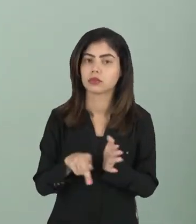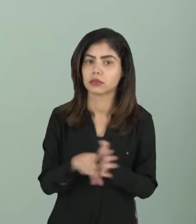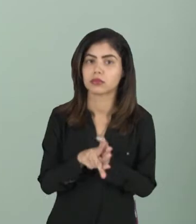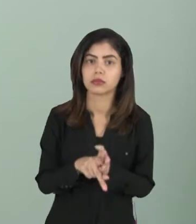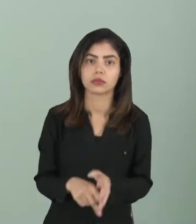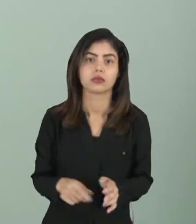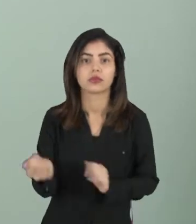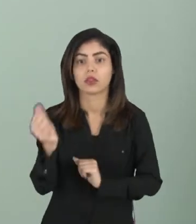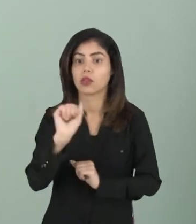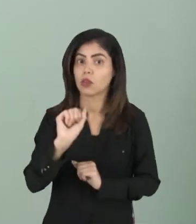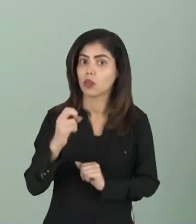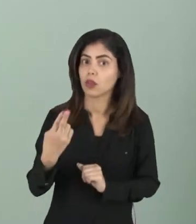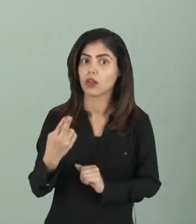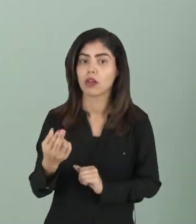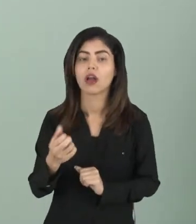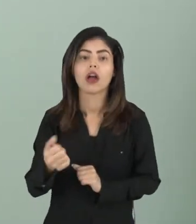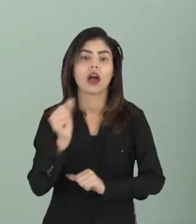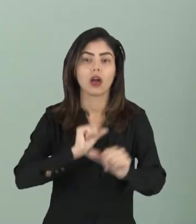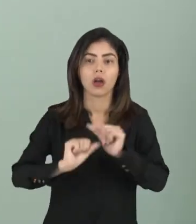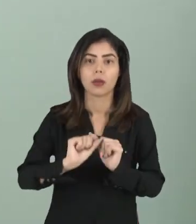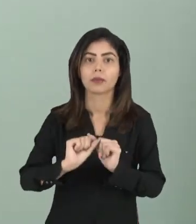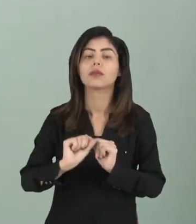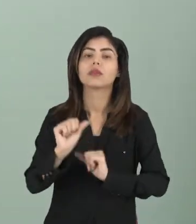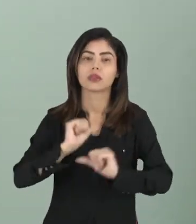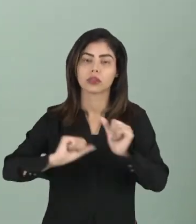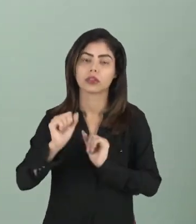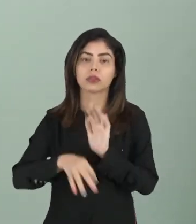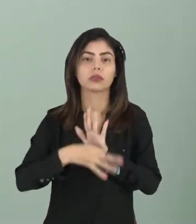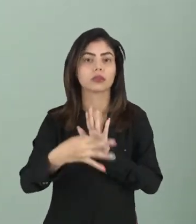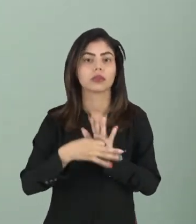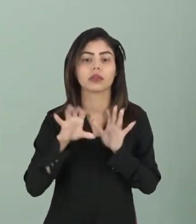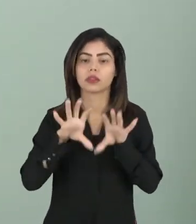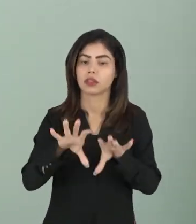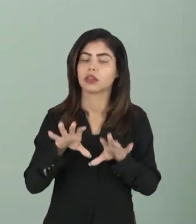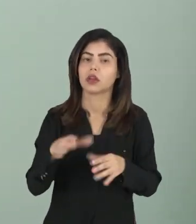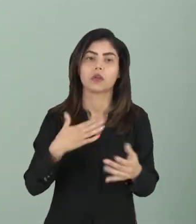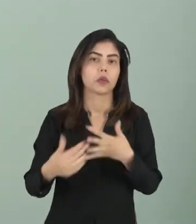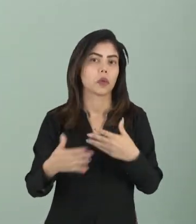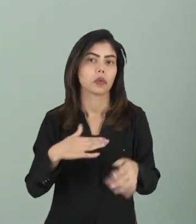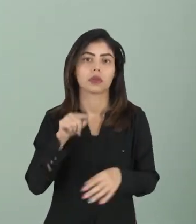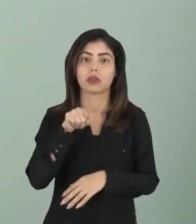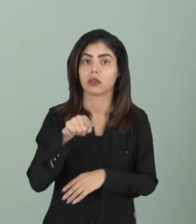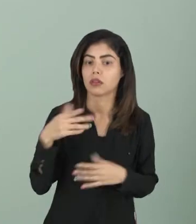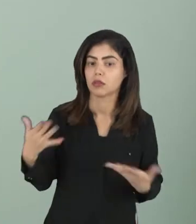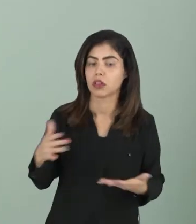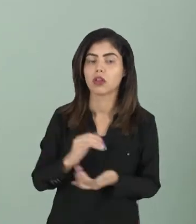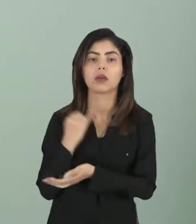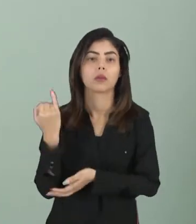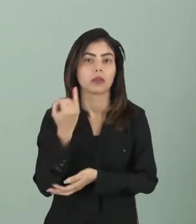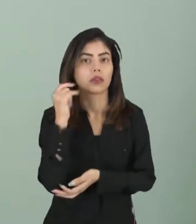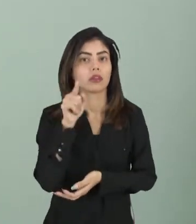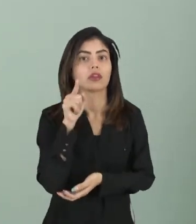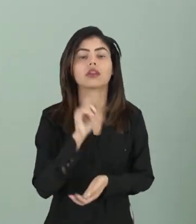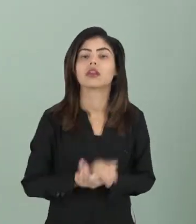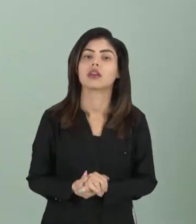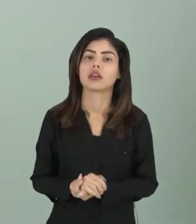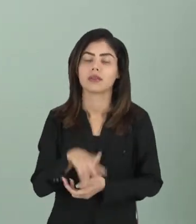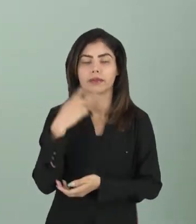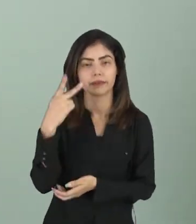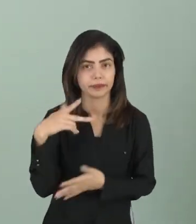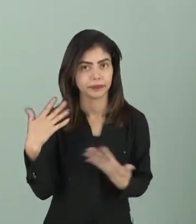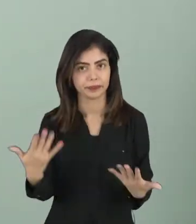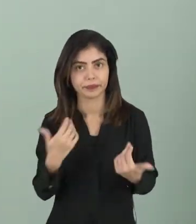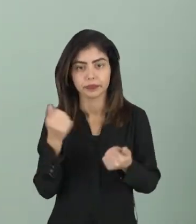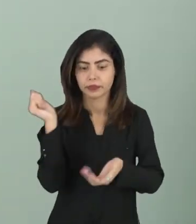um contra-argumento, né, nessa situação não importa quem é você. O que importa é o que você tem a